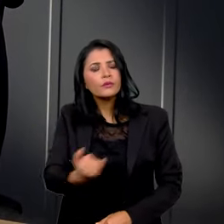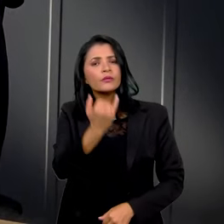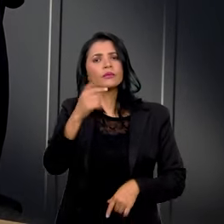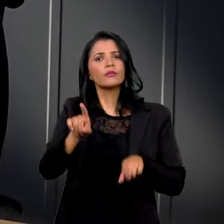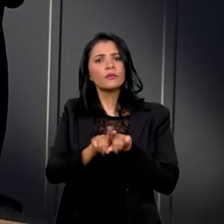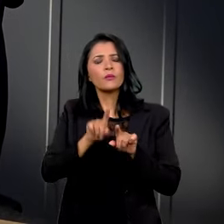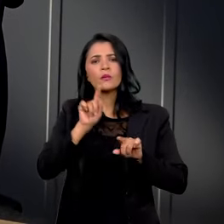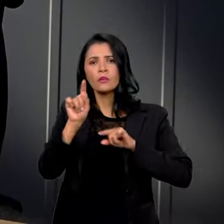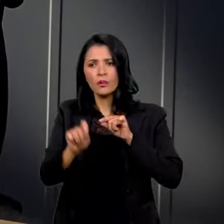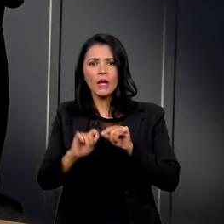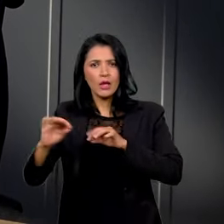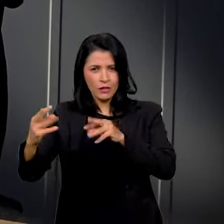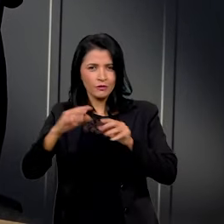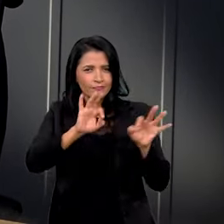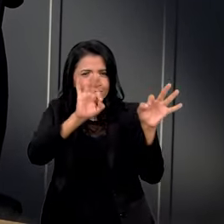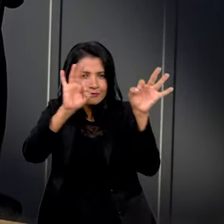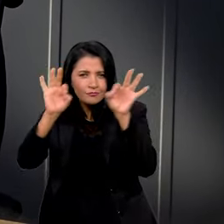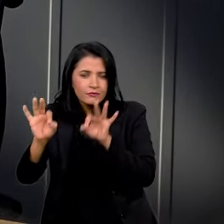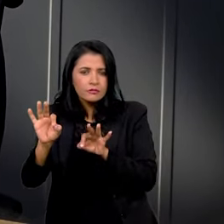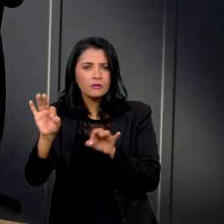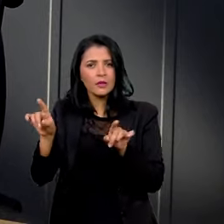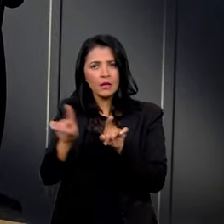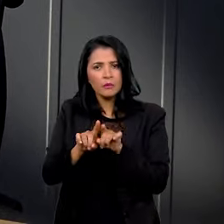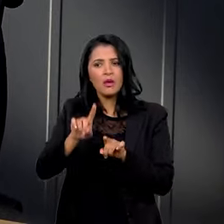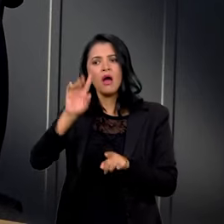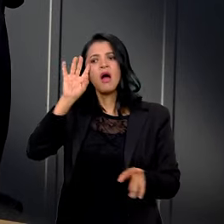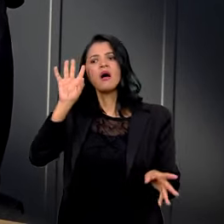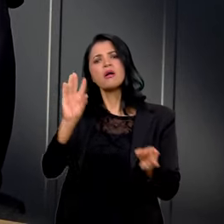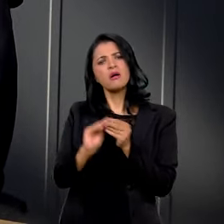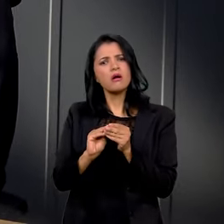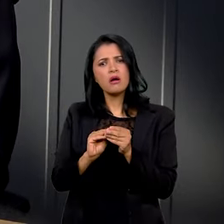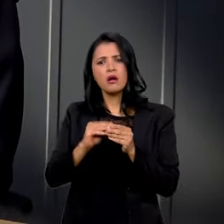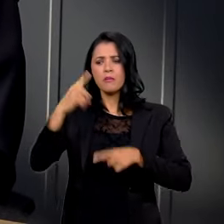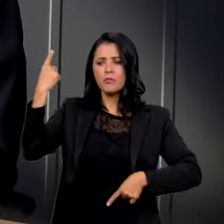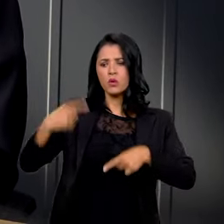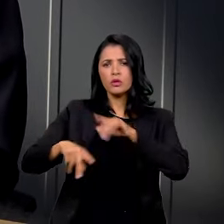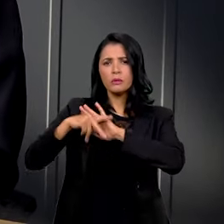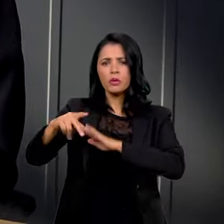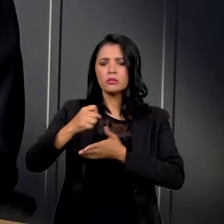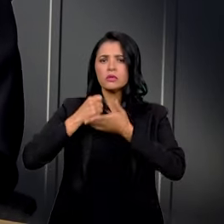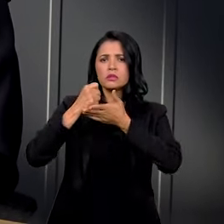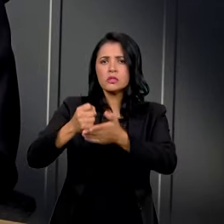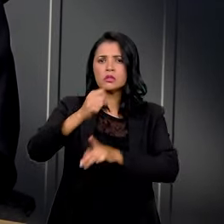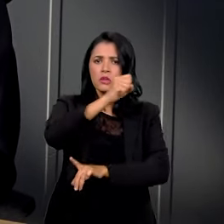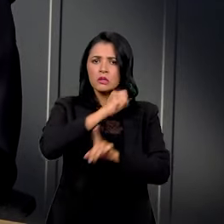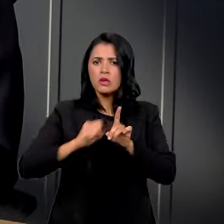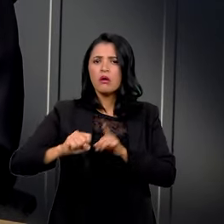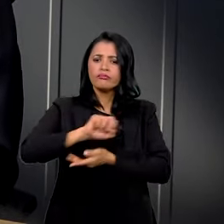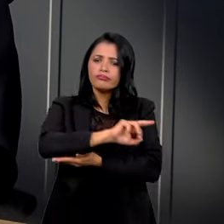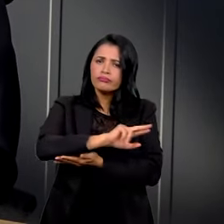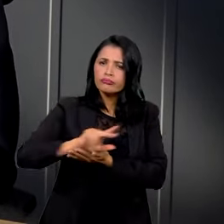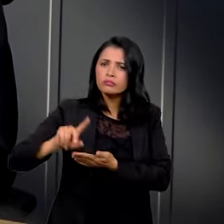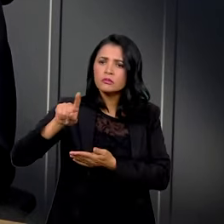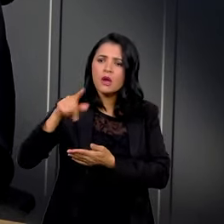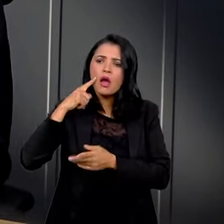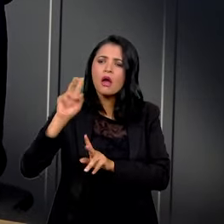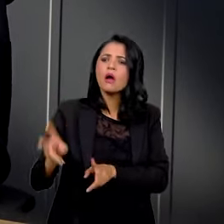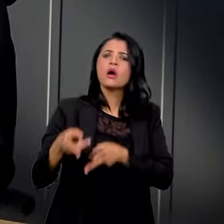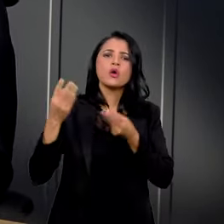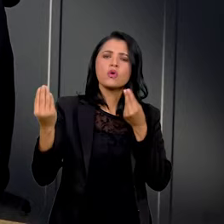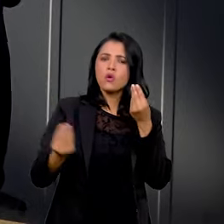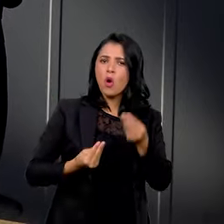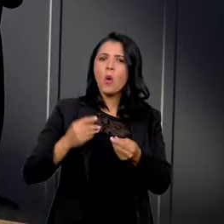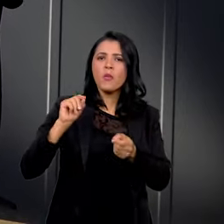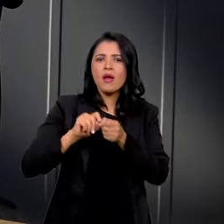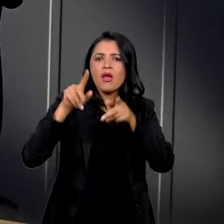traduzida como fazer um cadastro para acesso ao Bolsa Família ou fazer o cadastro para acesso ao BPC ou algum outro tipo de situação